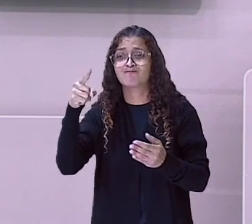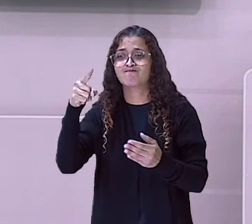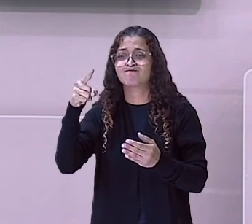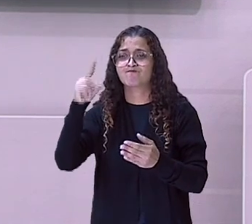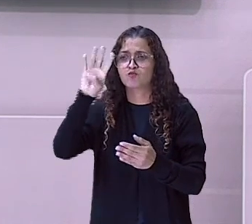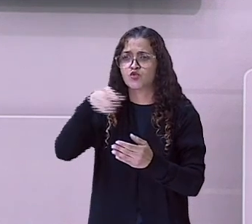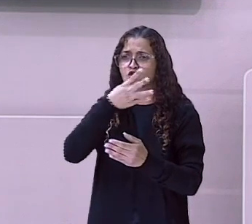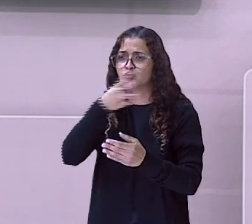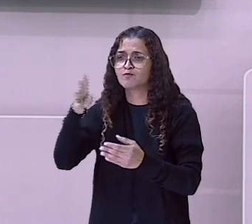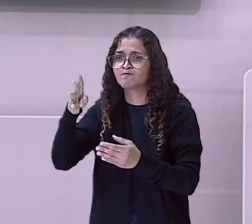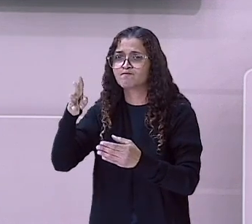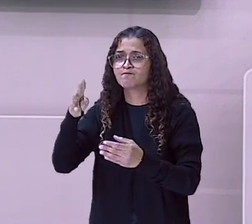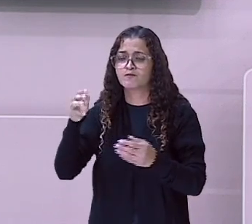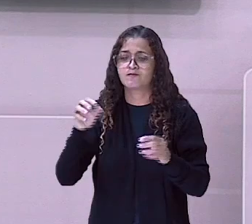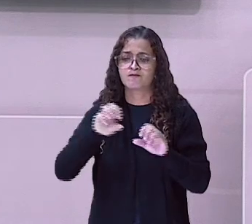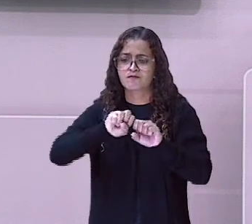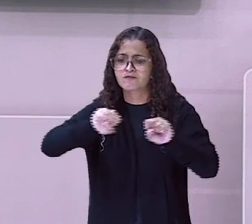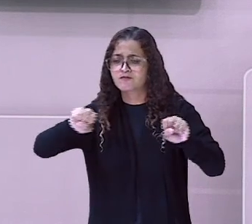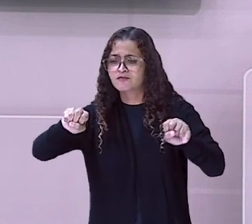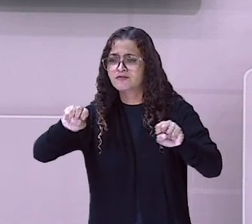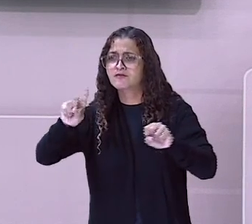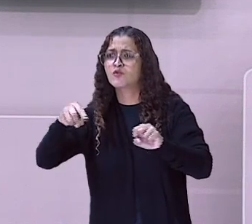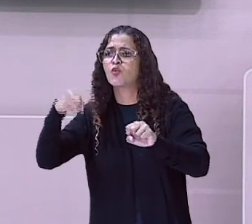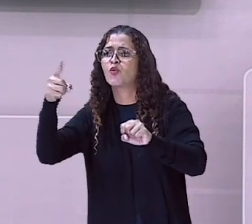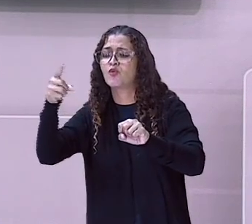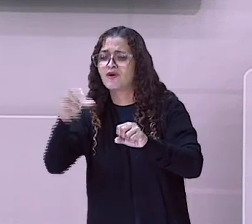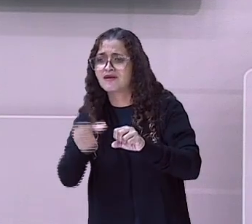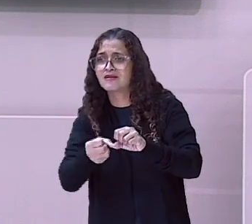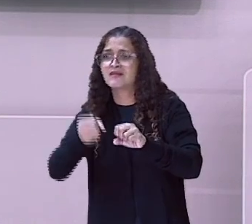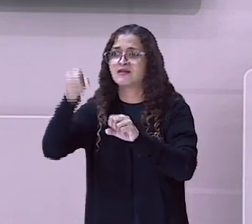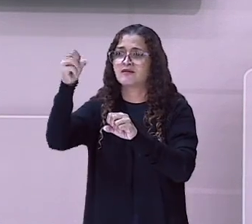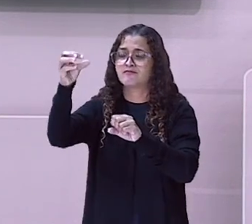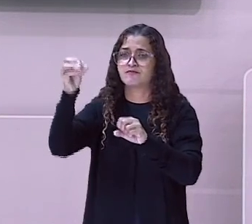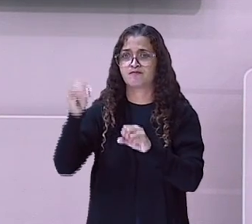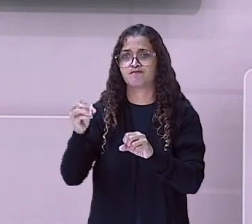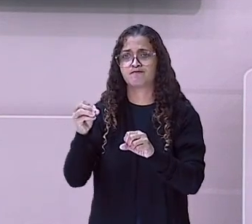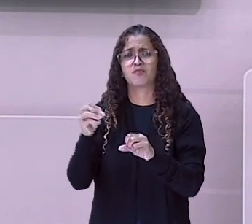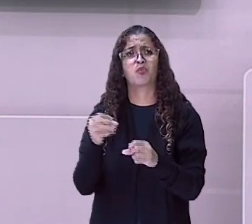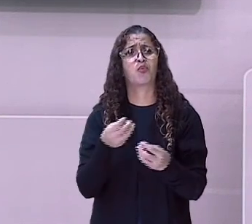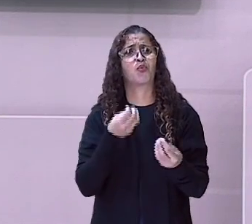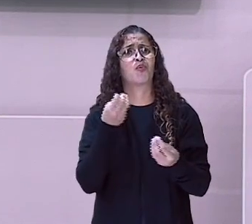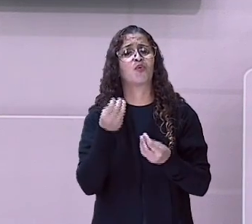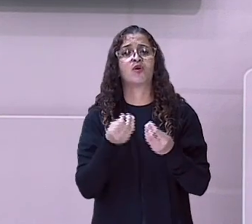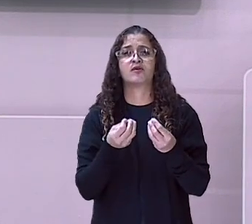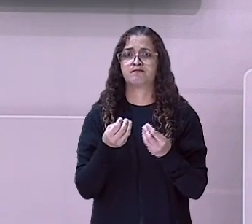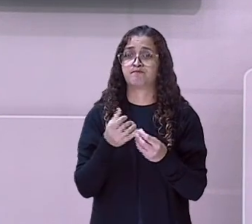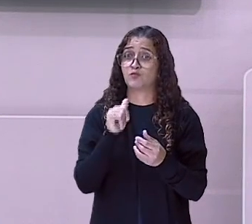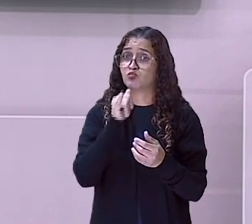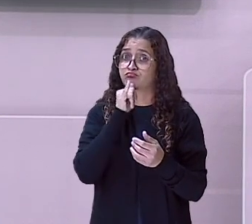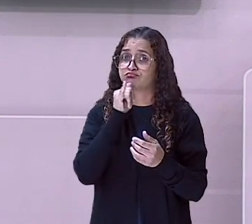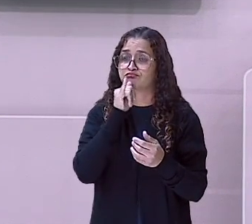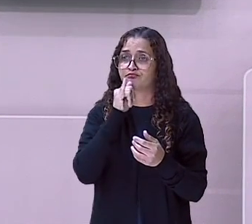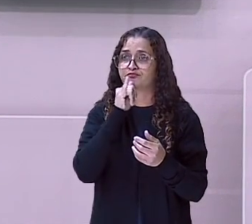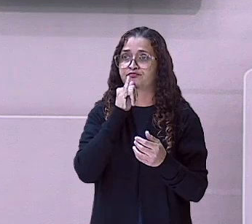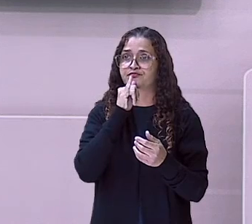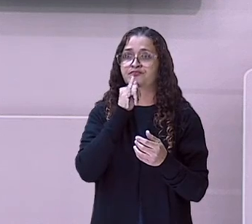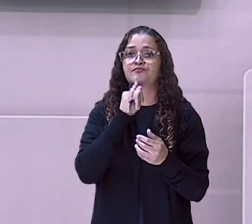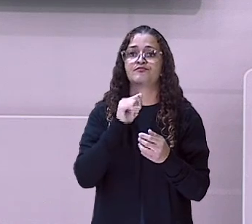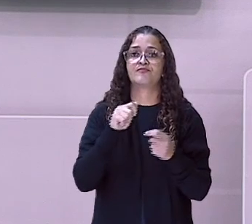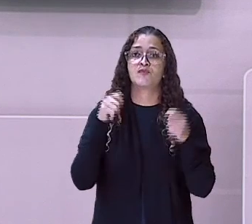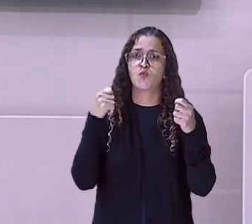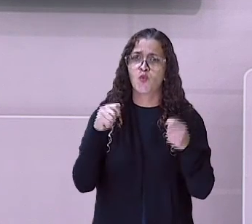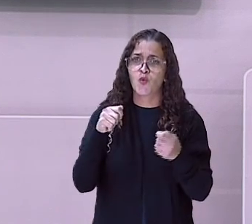Alimentos no meu armário em gramas. Mas como que eu vou fazer isso, professora? Por exemplo, pó